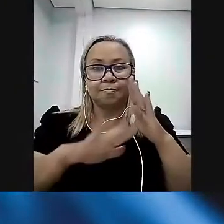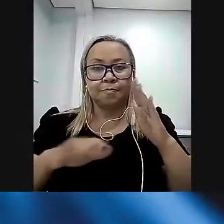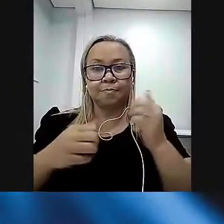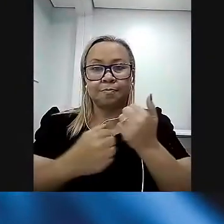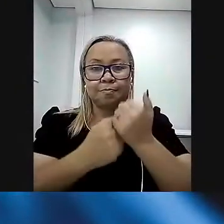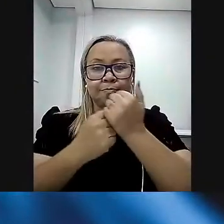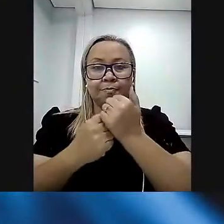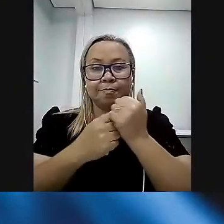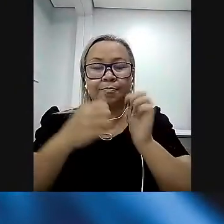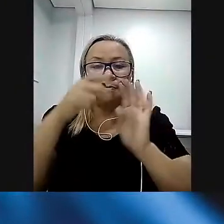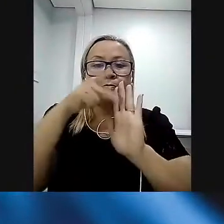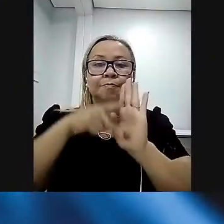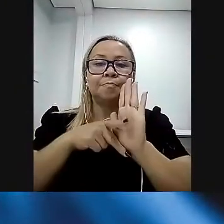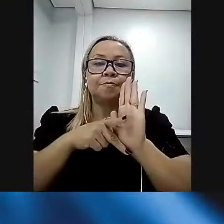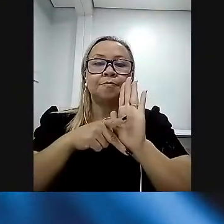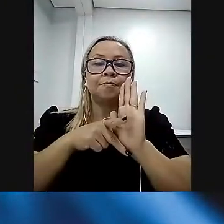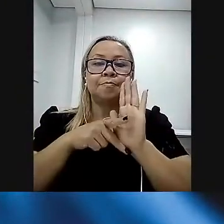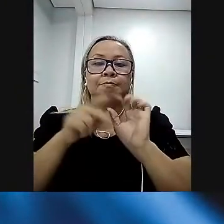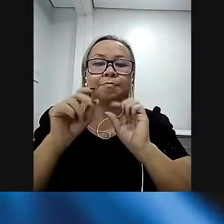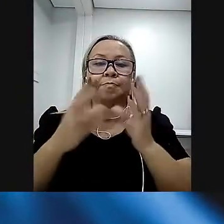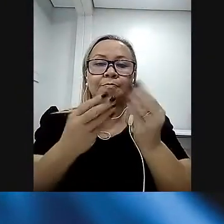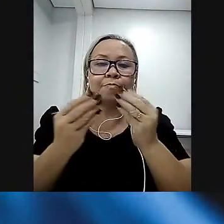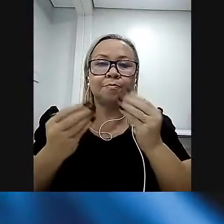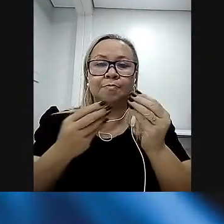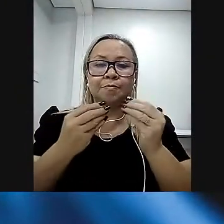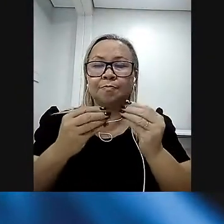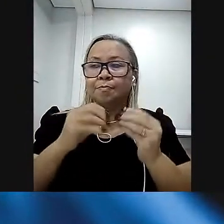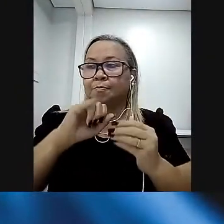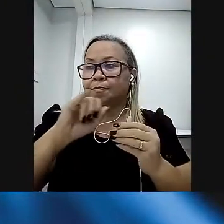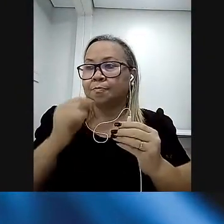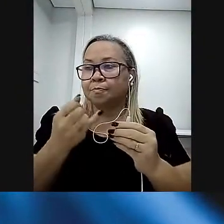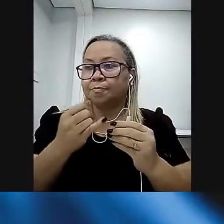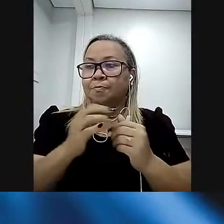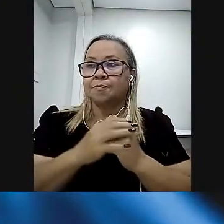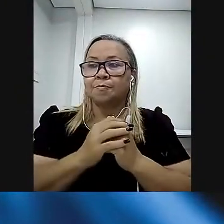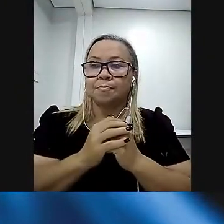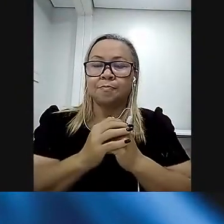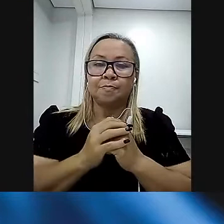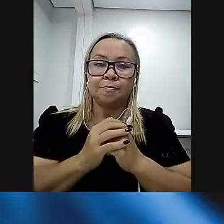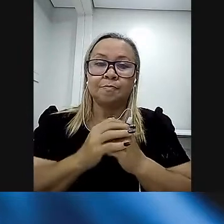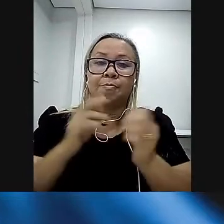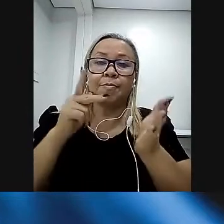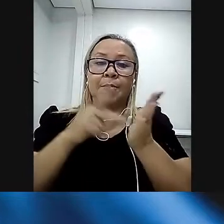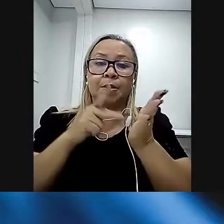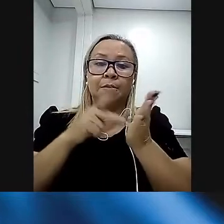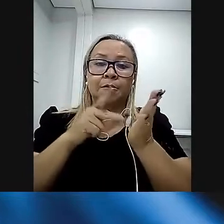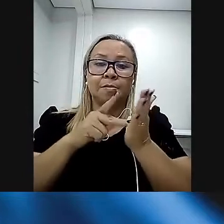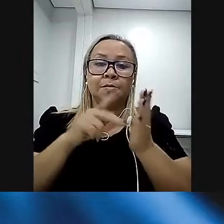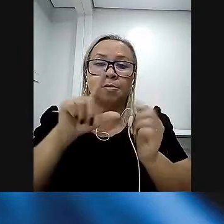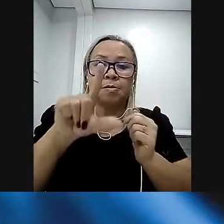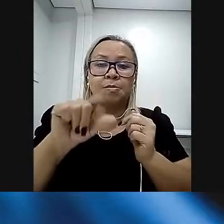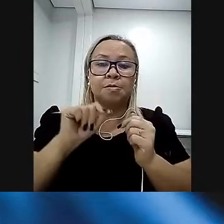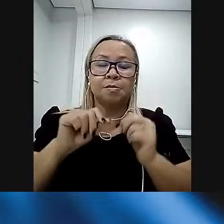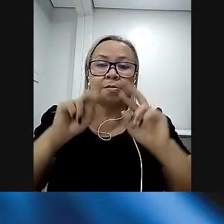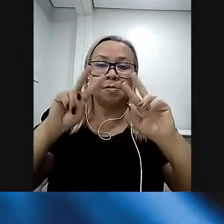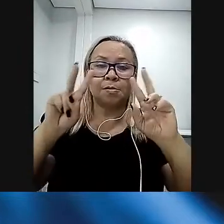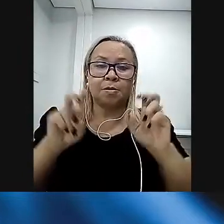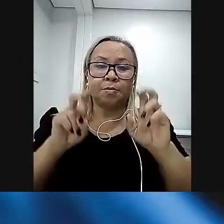esse projeto. É muito oportuno. Na verdade, eu escolhi um